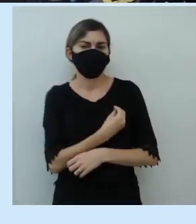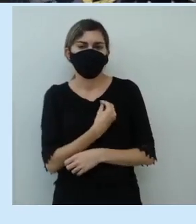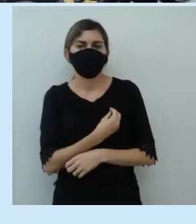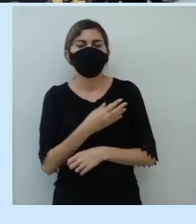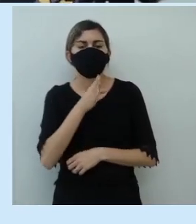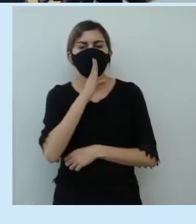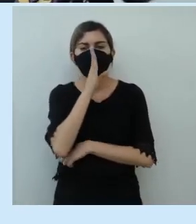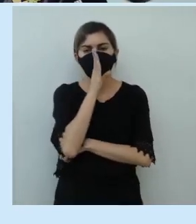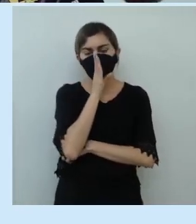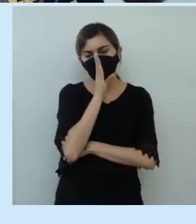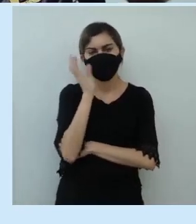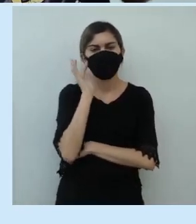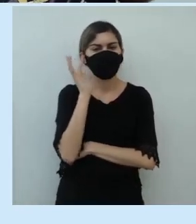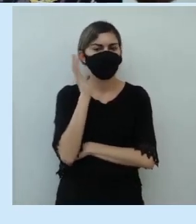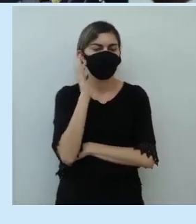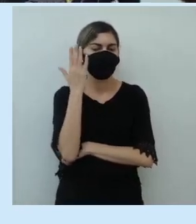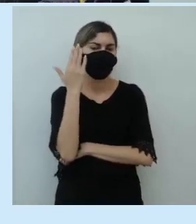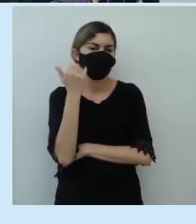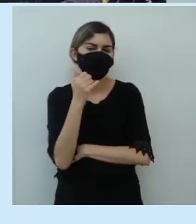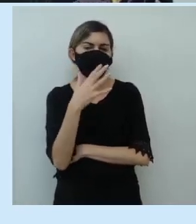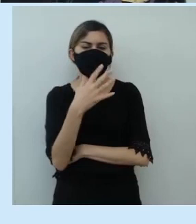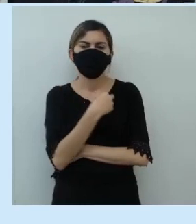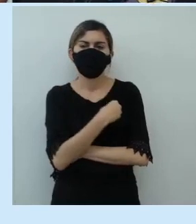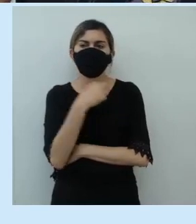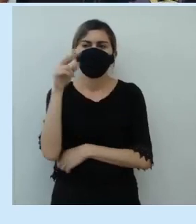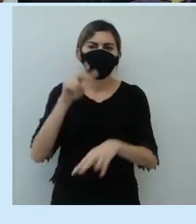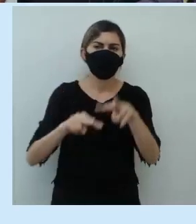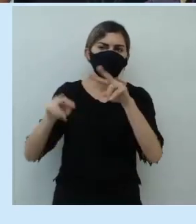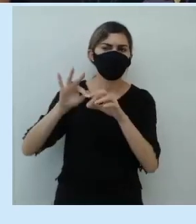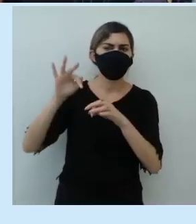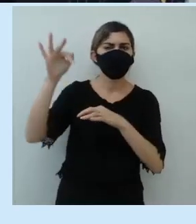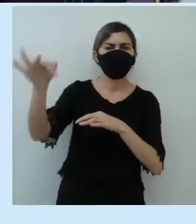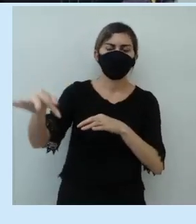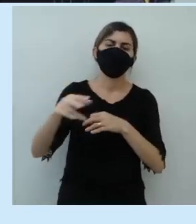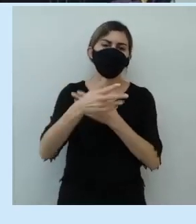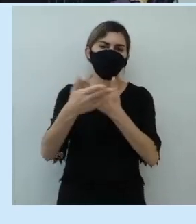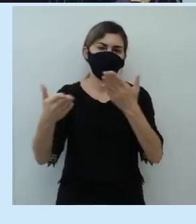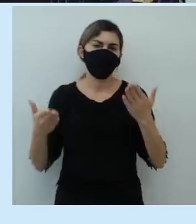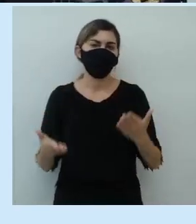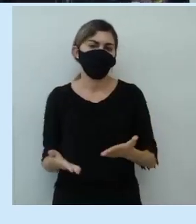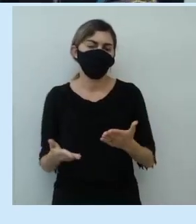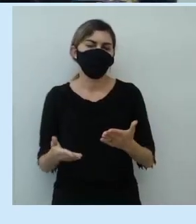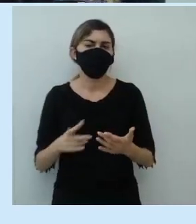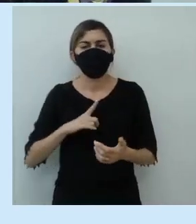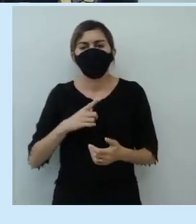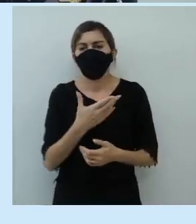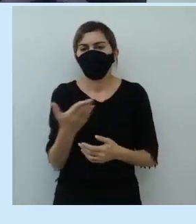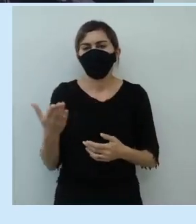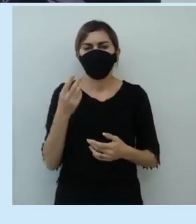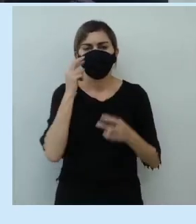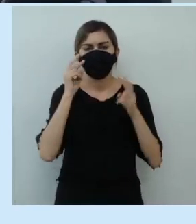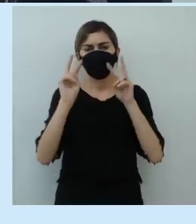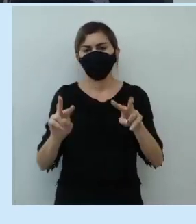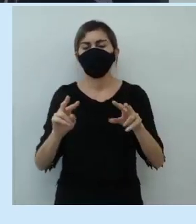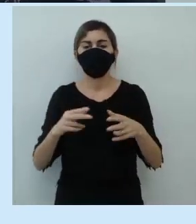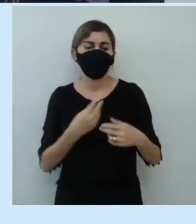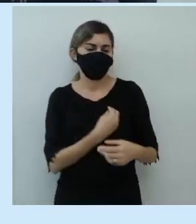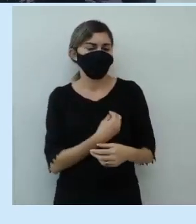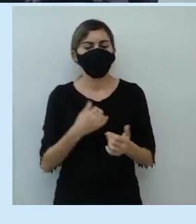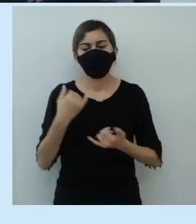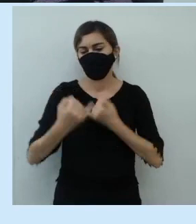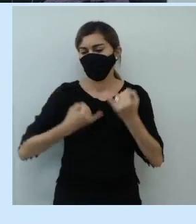quietas a filosofar, sabemos muito a vida e enxergamos mais longe do que vocês, tá vendo? Então vocês vivem aí brincando,